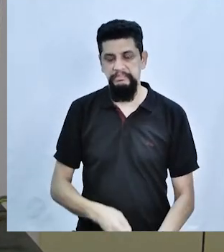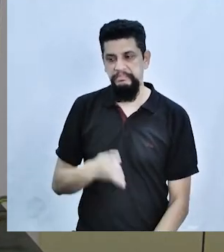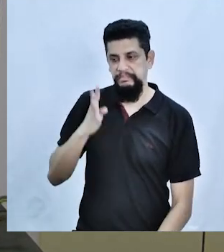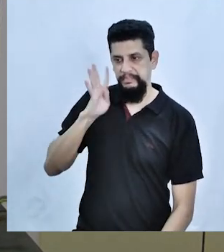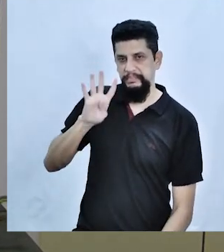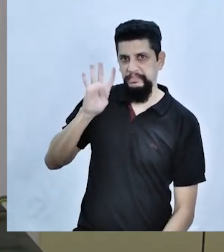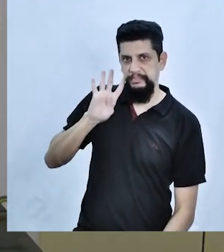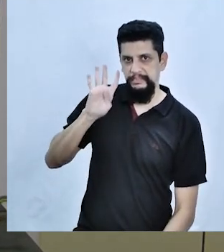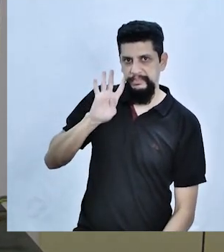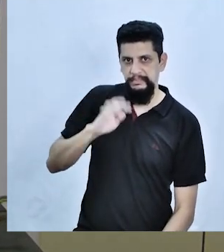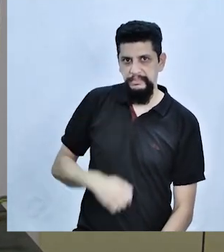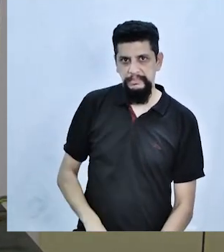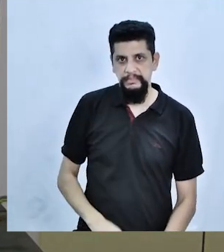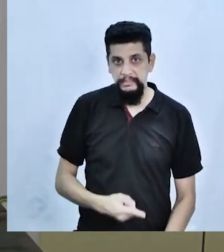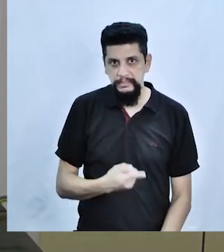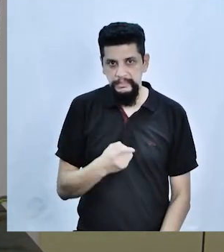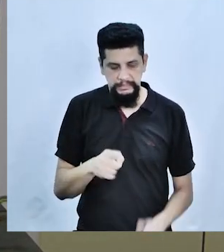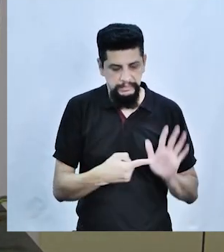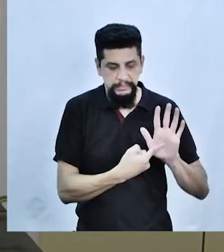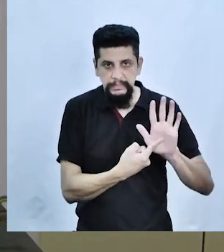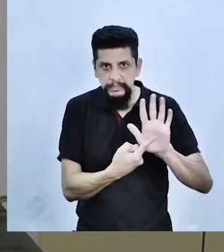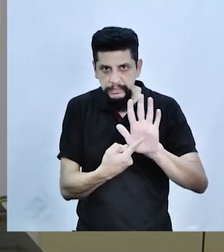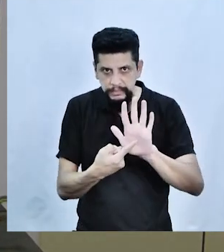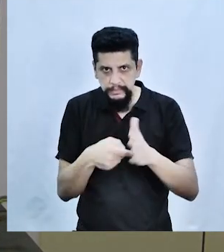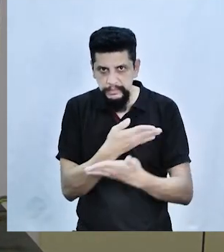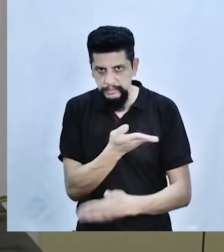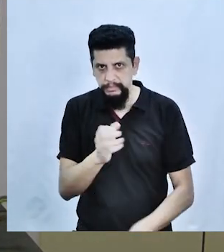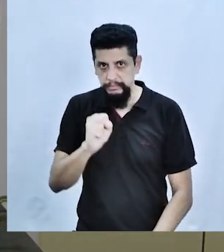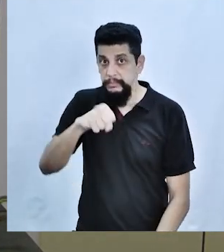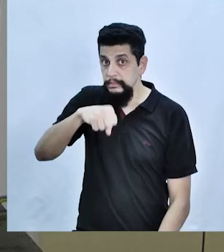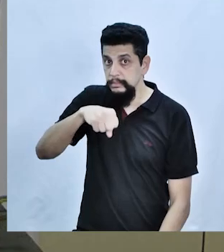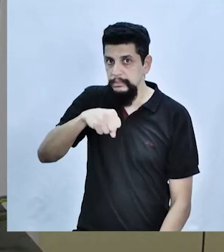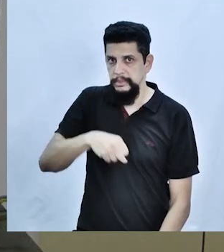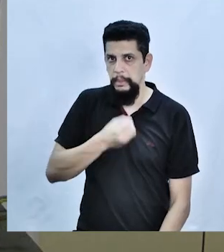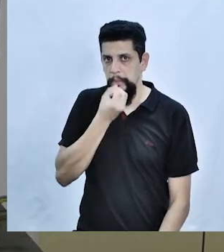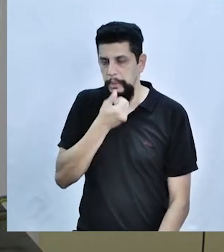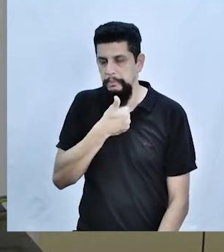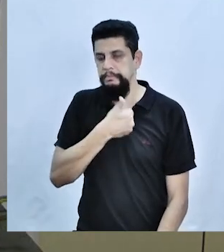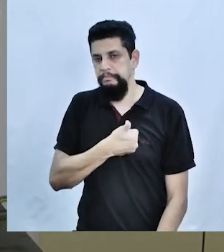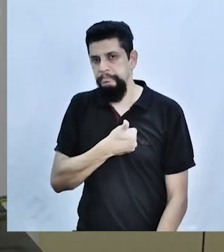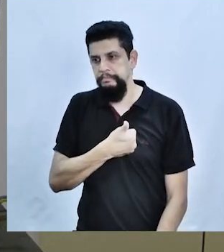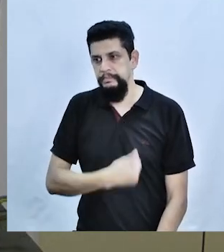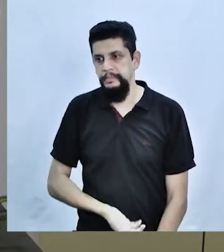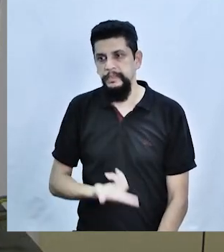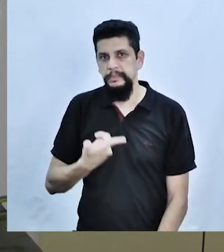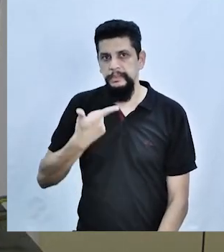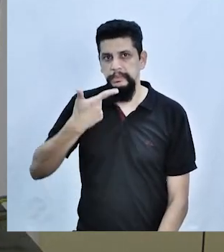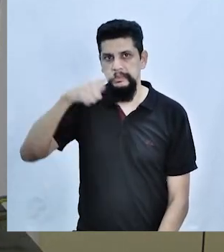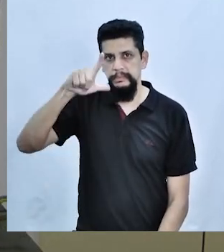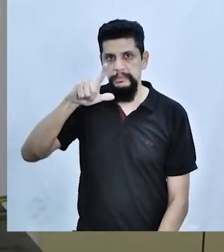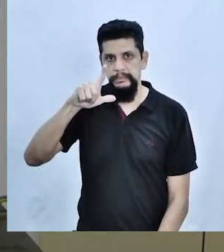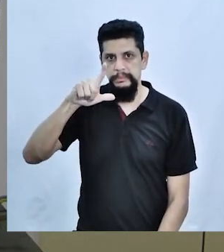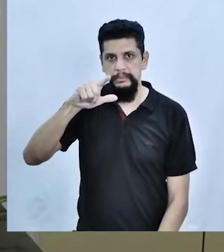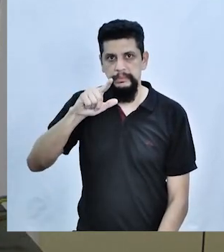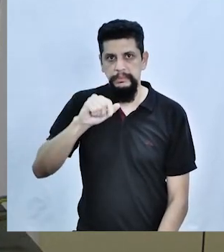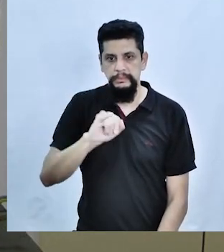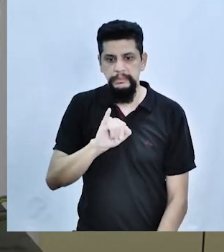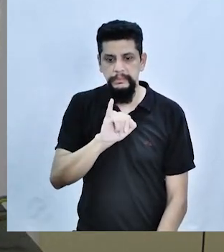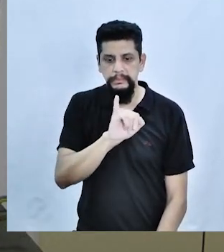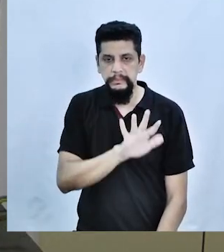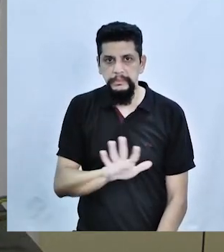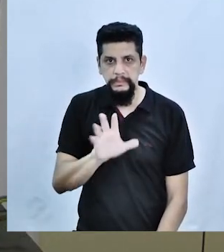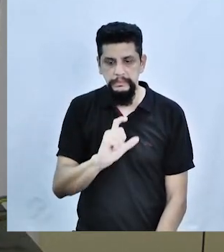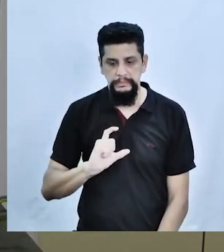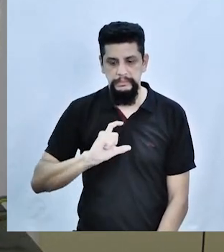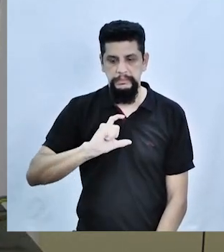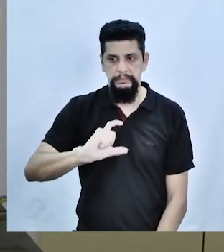certinho. Tá legal isso, hein? Tá aparecendo aí o nosso quebra-cabeça? Sim? Então tá bom. Ó, próxima só peça. Só uma peça,